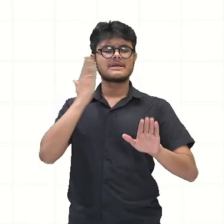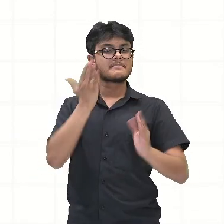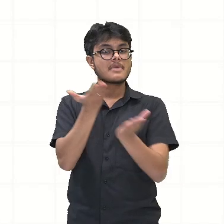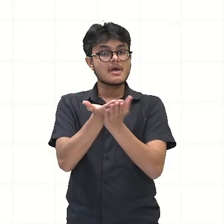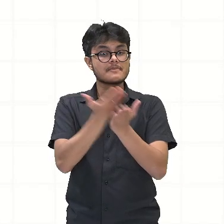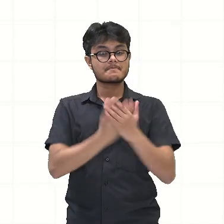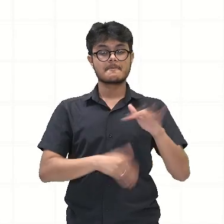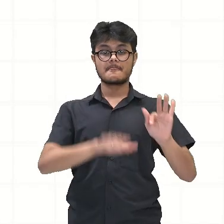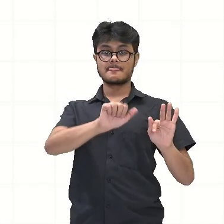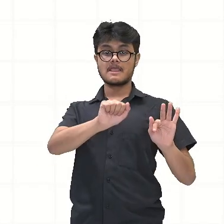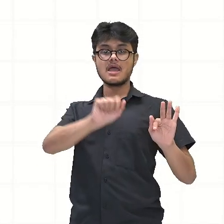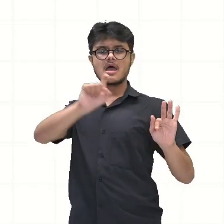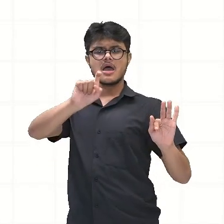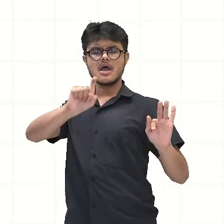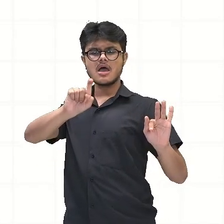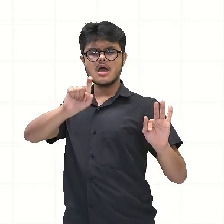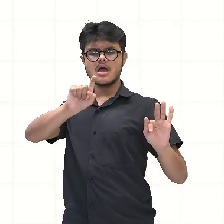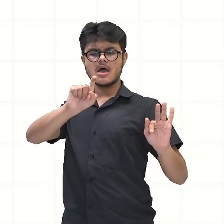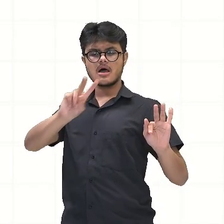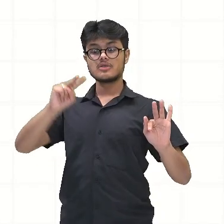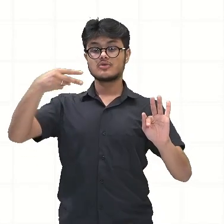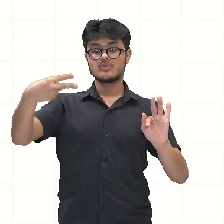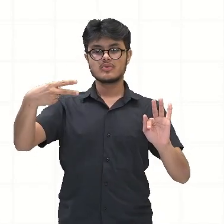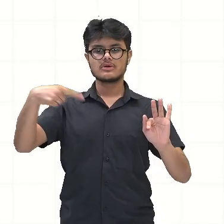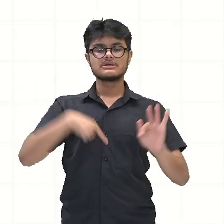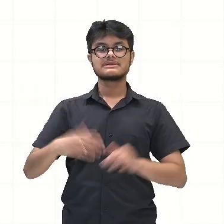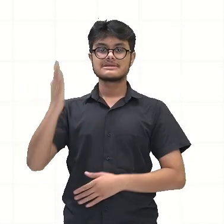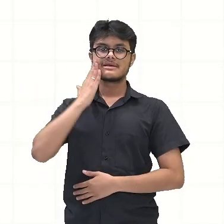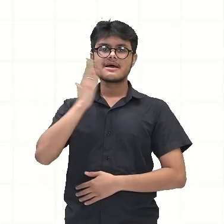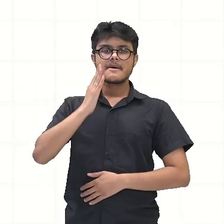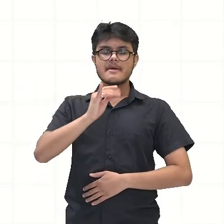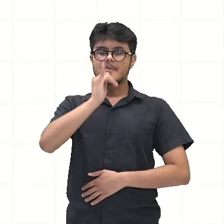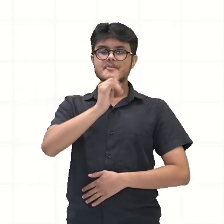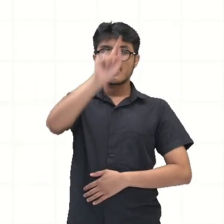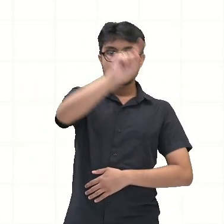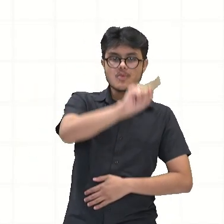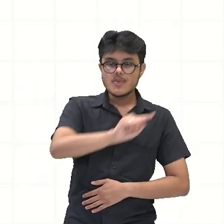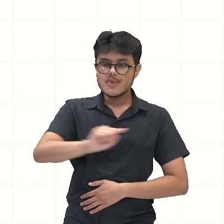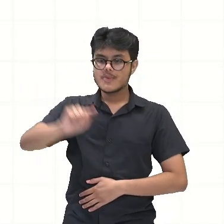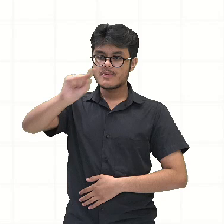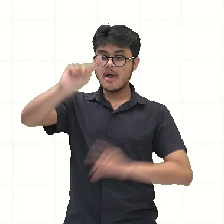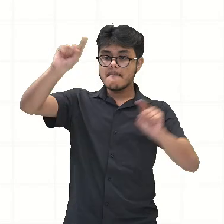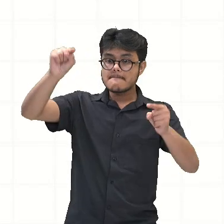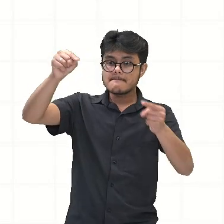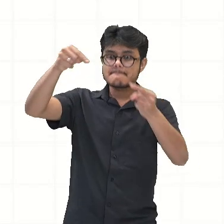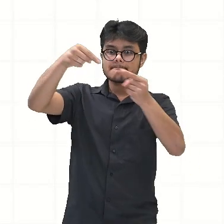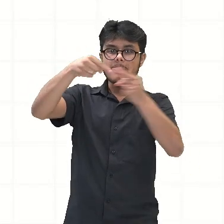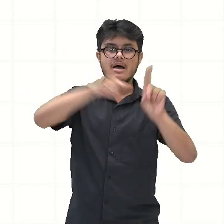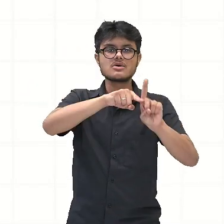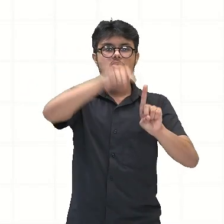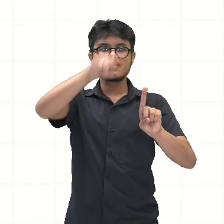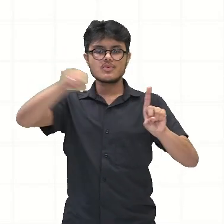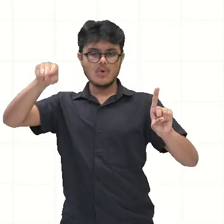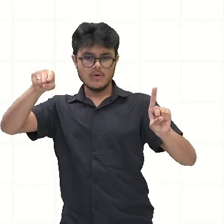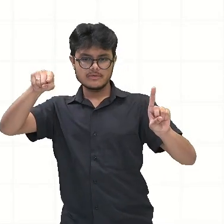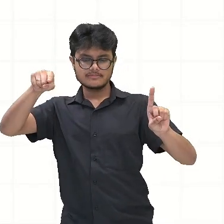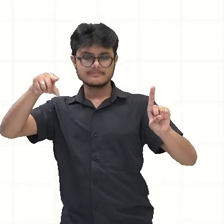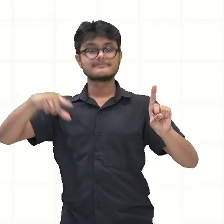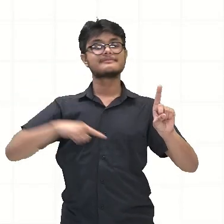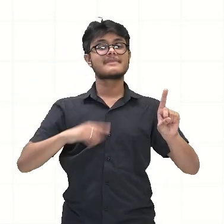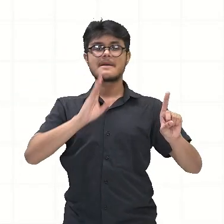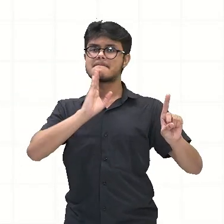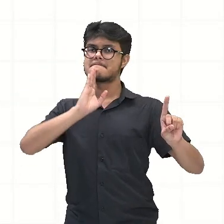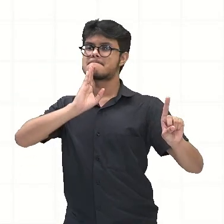quadrática fornecem os pontos de intersecção do gráfico da função com o eixo do